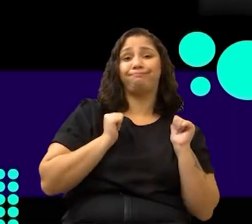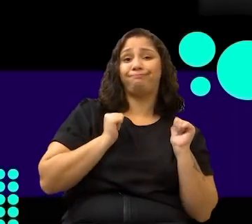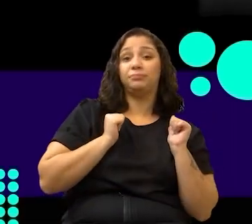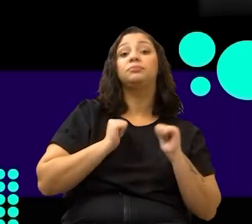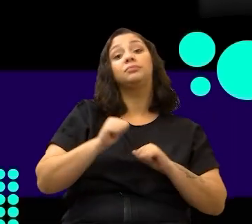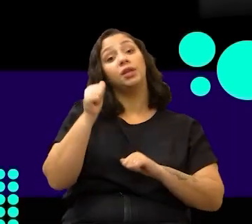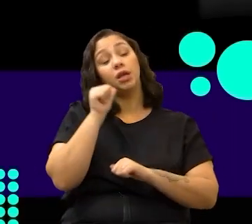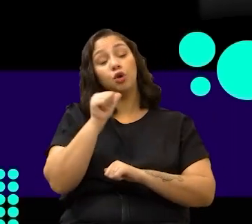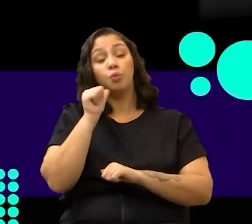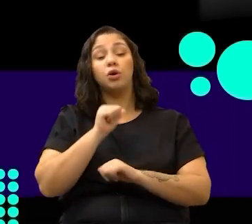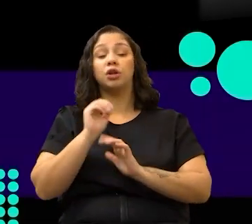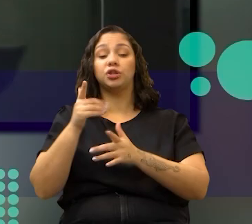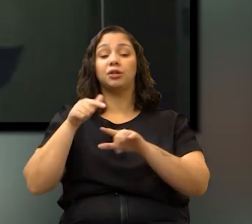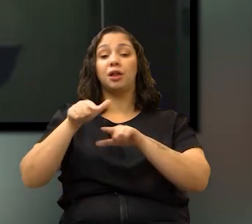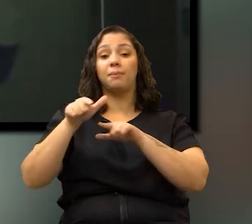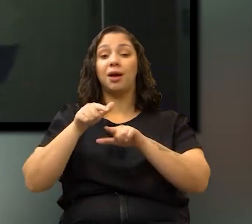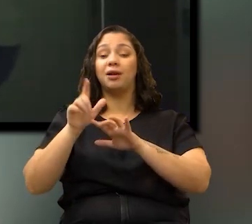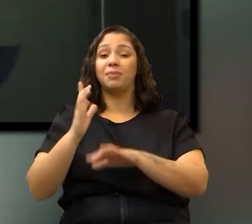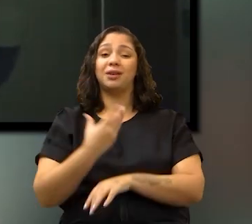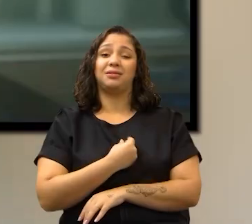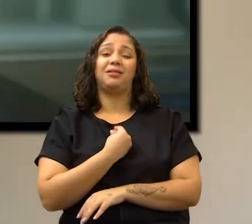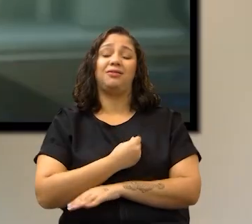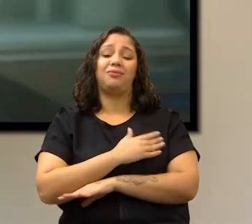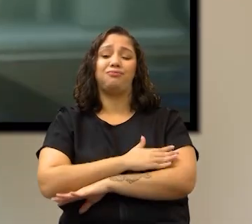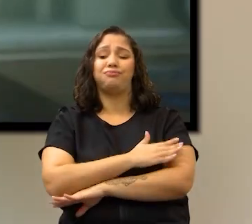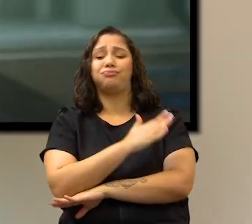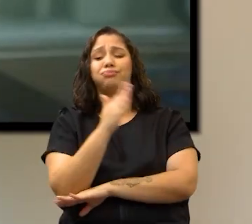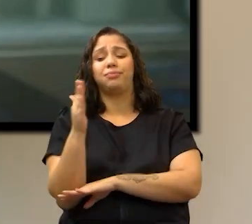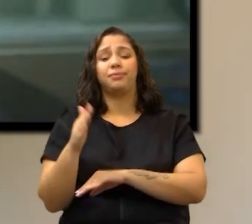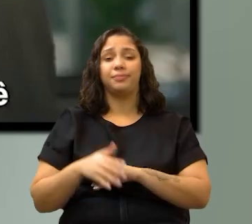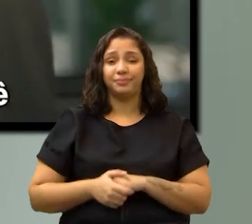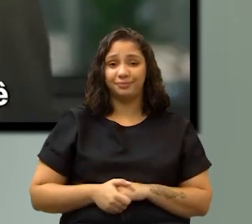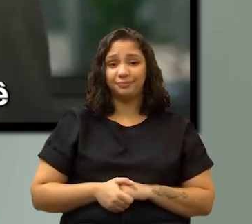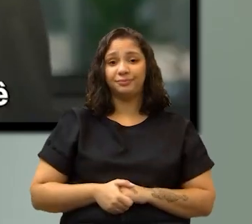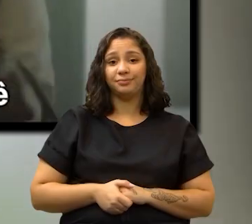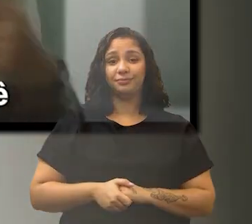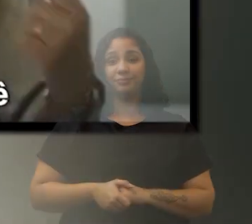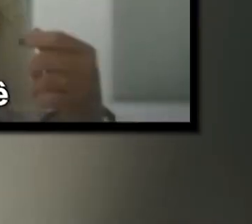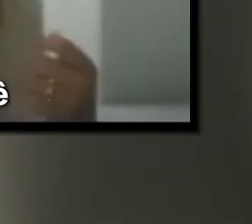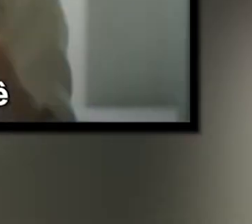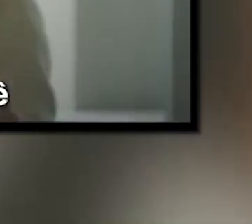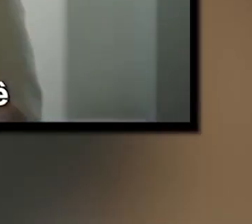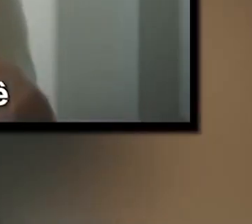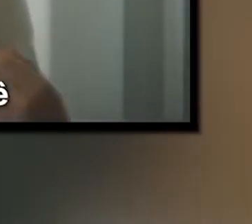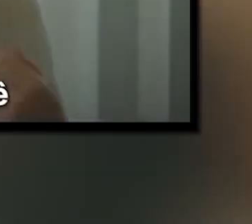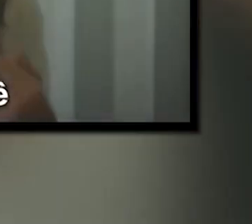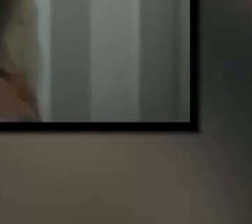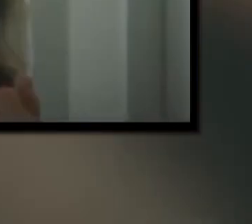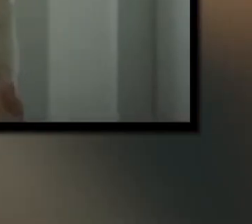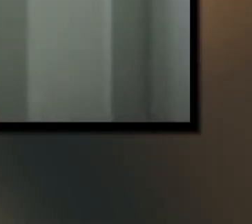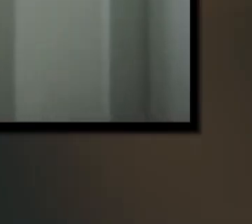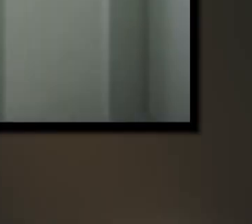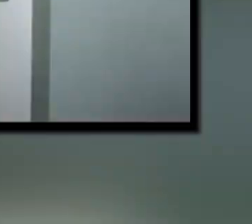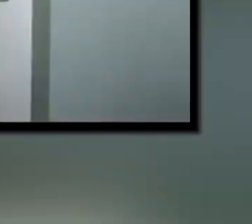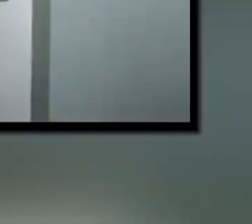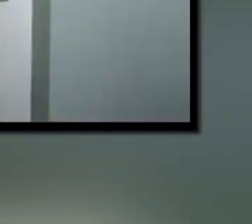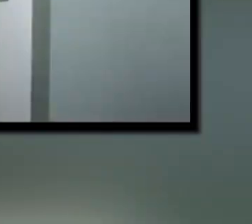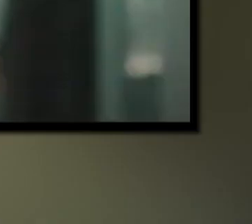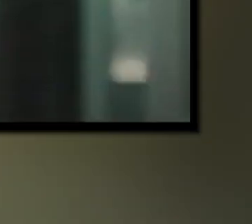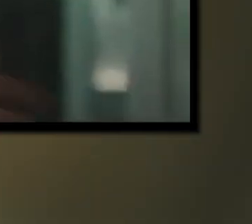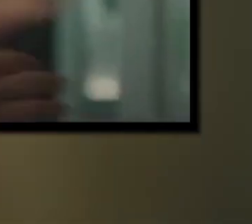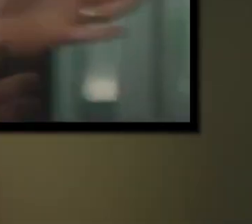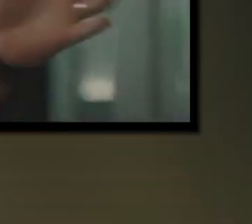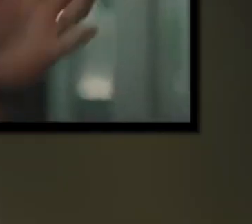parece sugar muito de sua vida. O que está acontecendo com a gente? Por favor, vai embora. Já falei pro seu homem, agora eu falo pra você, larga meu marido!